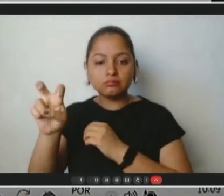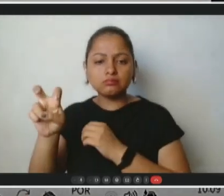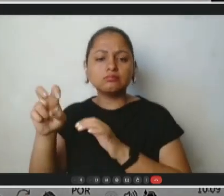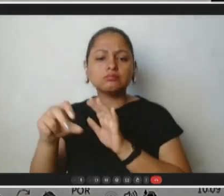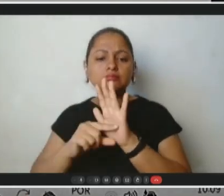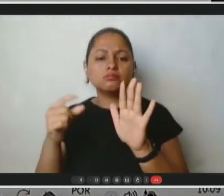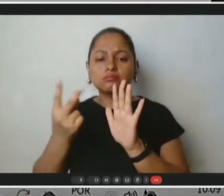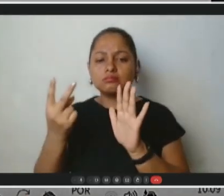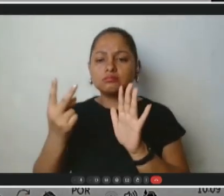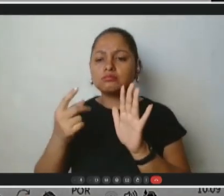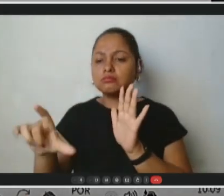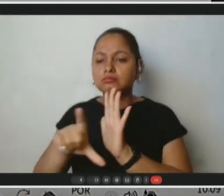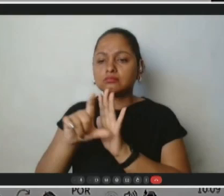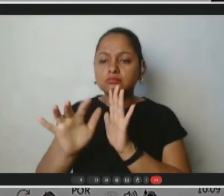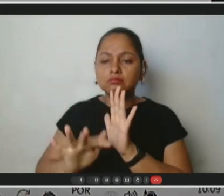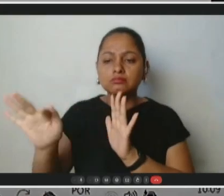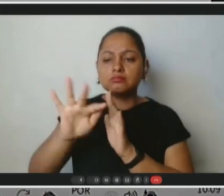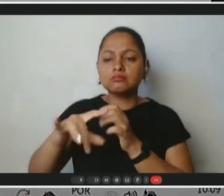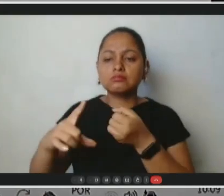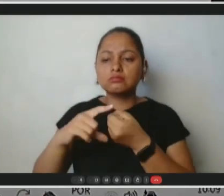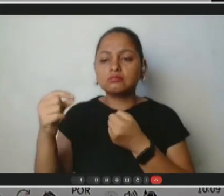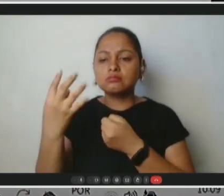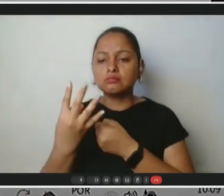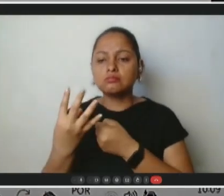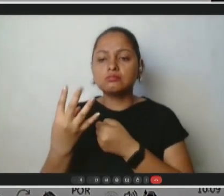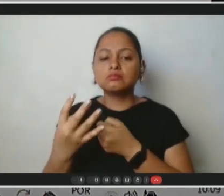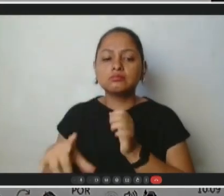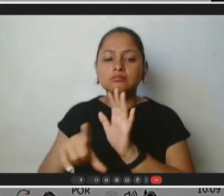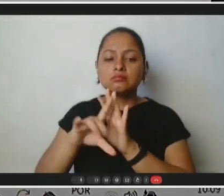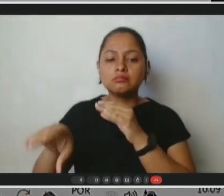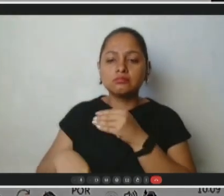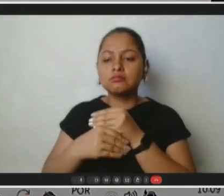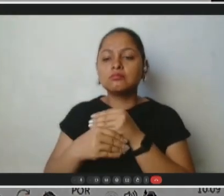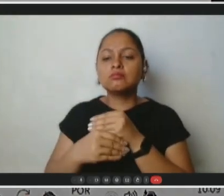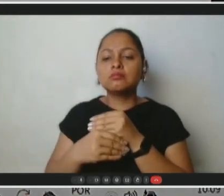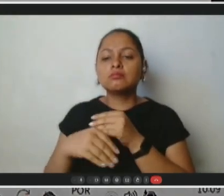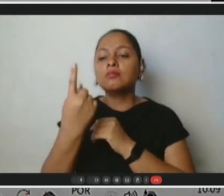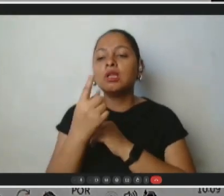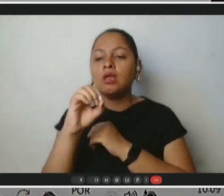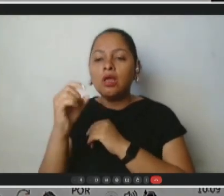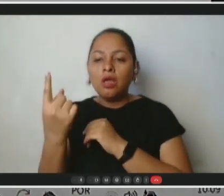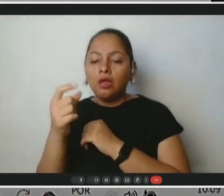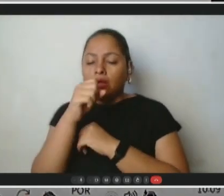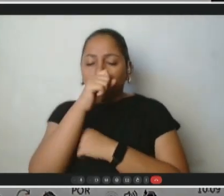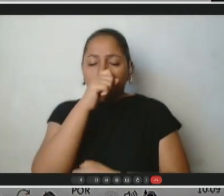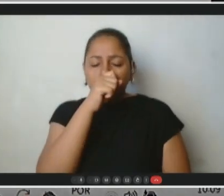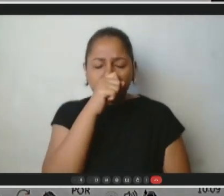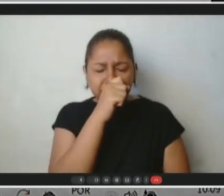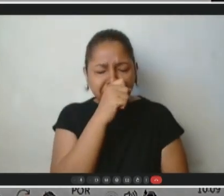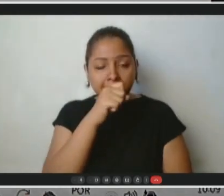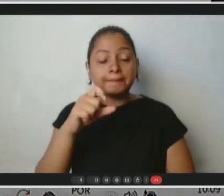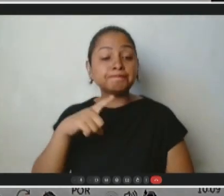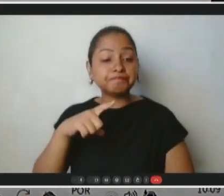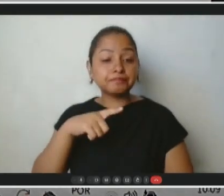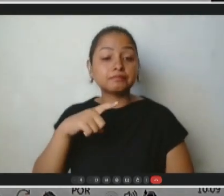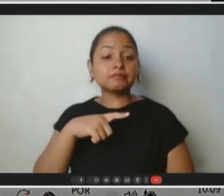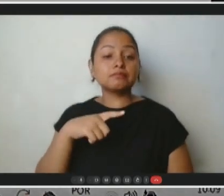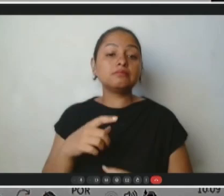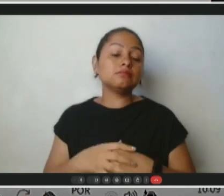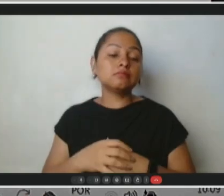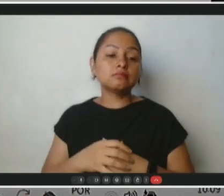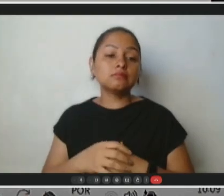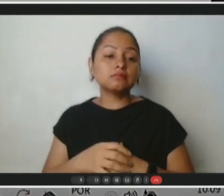Federal e no artigo 4º da Lei Complementar número 101, de 4 de maio de 2000. As